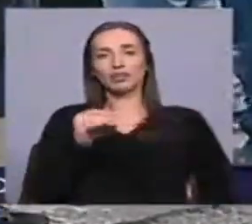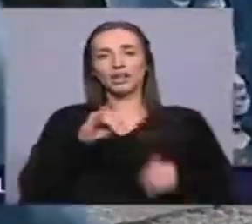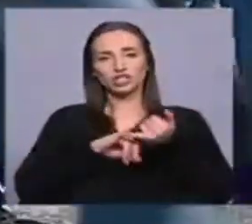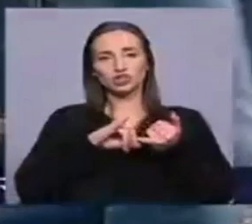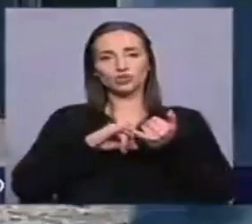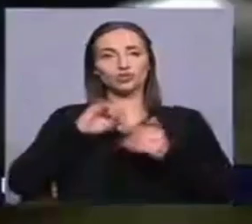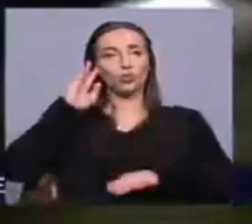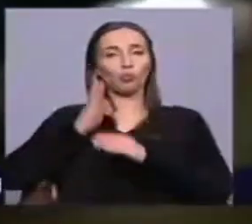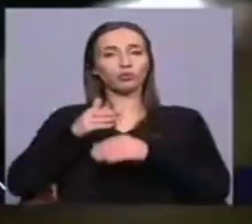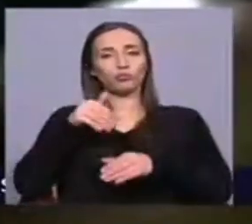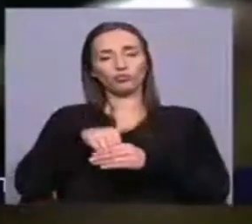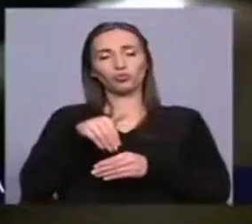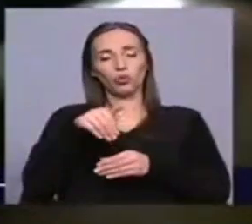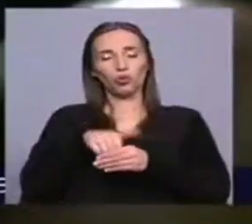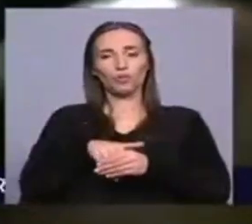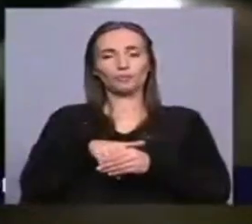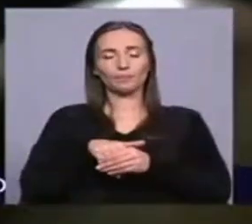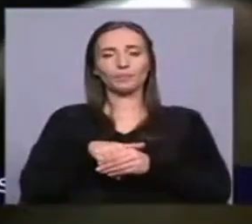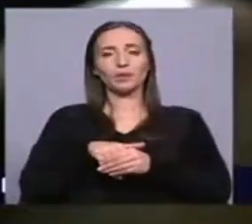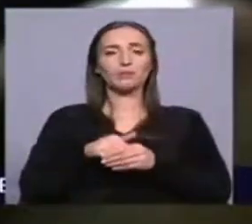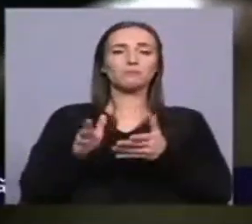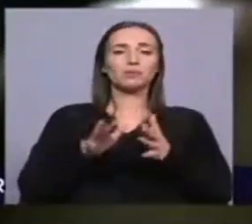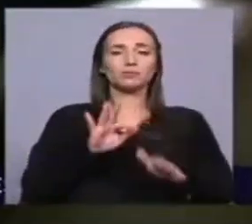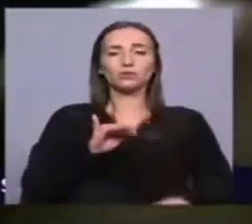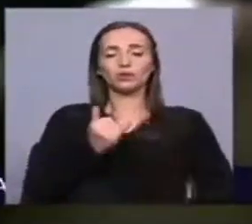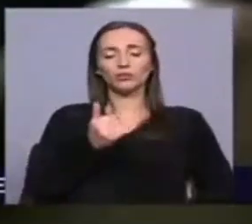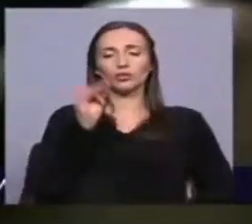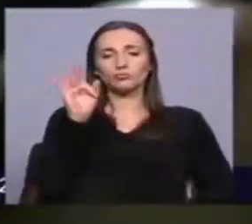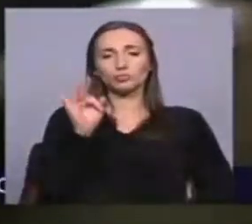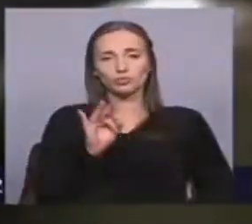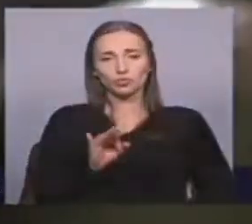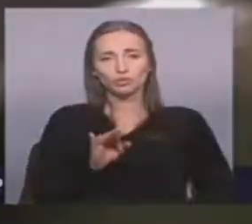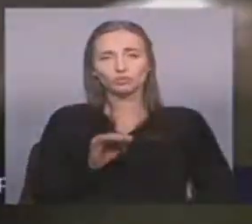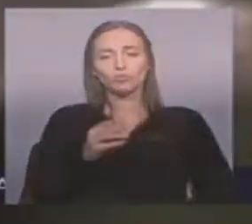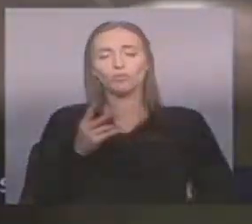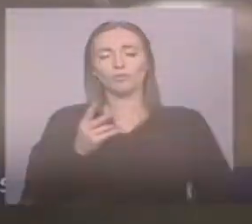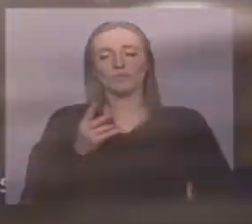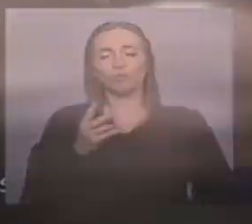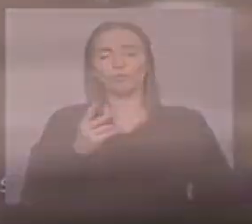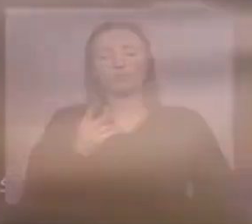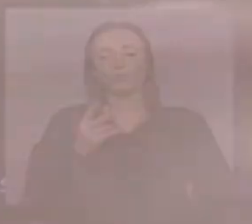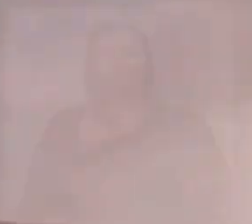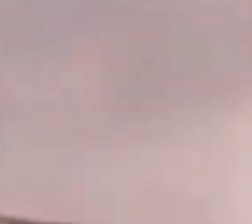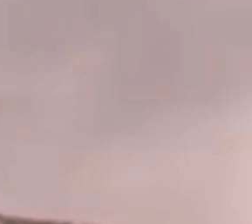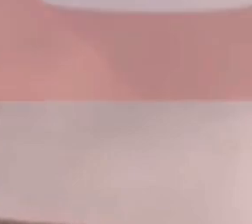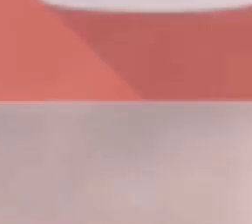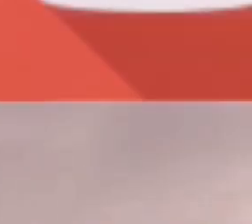último sufrágio, com pouco mais de 42%, Frederico Varandas tornou-se presidente.